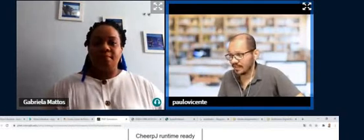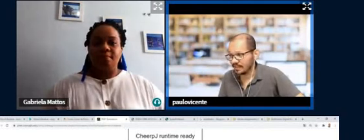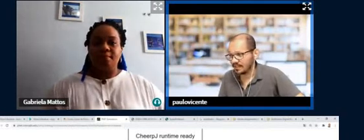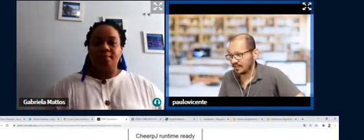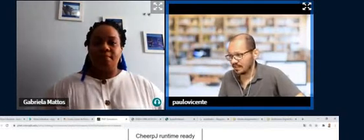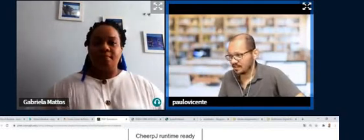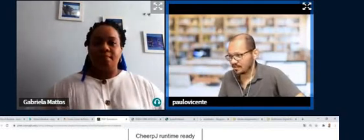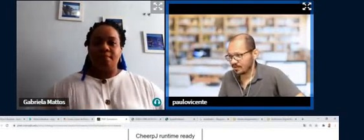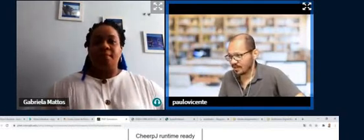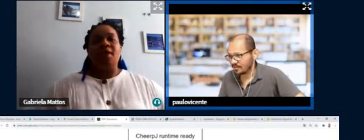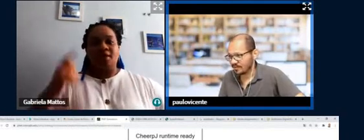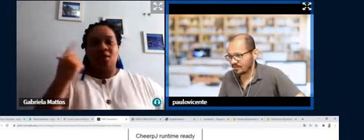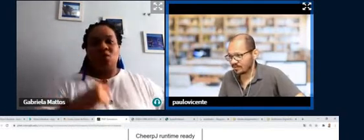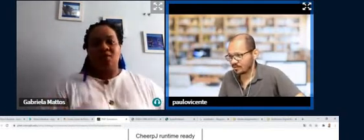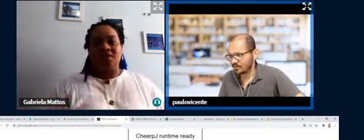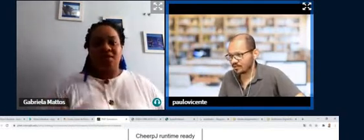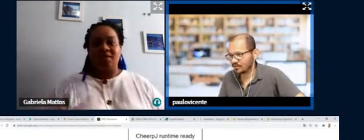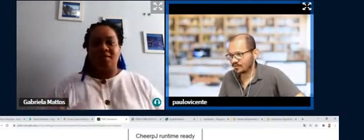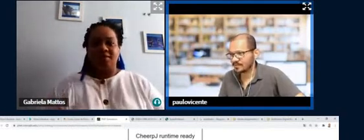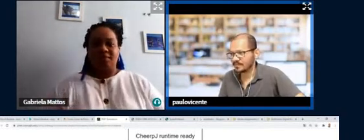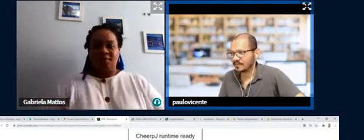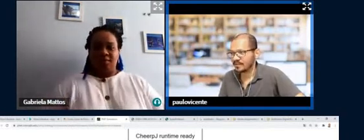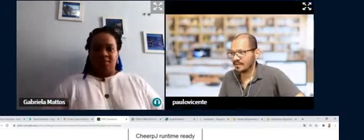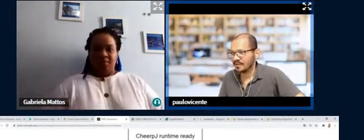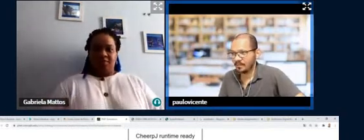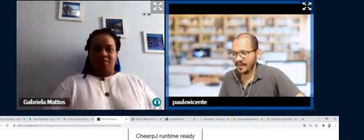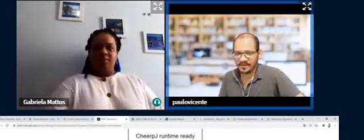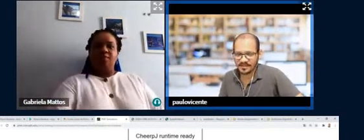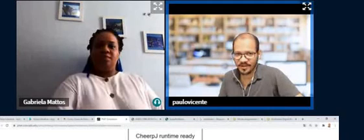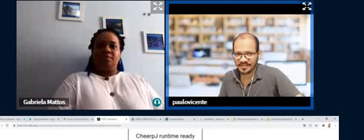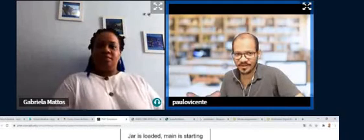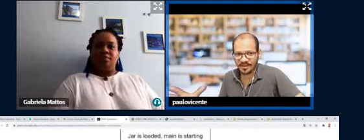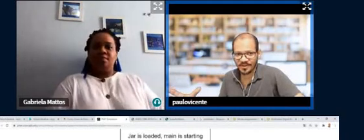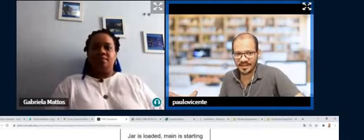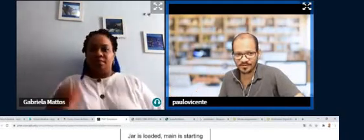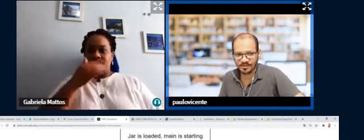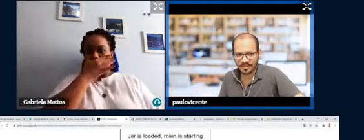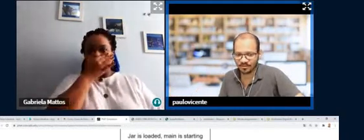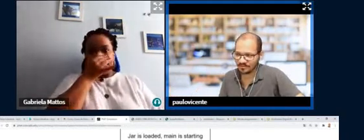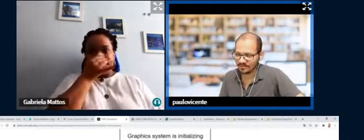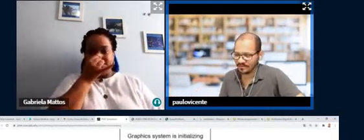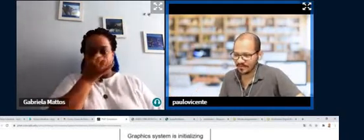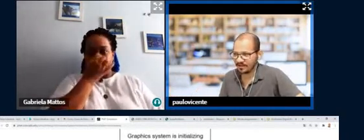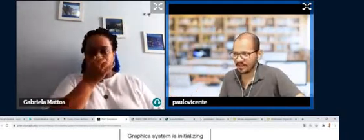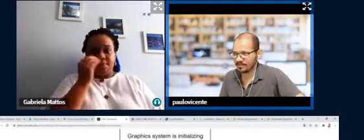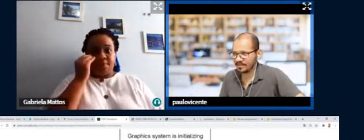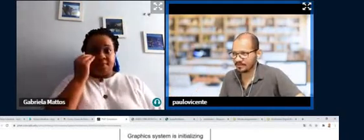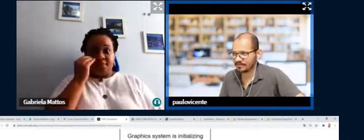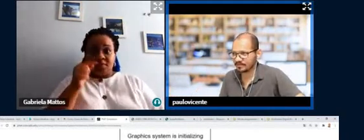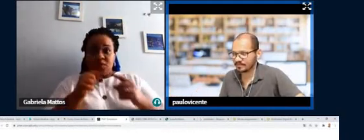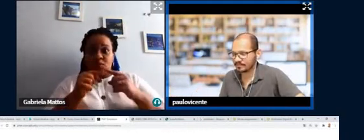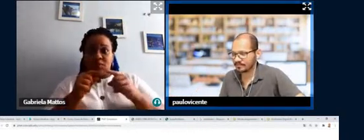navegador. Vai. Eles estão colocando um dispositivo e pegam uma simulação que não rodaria no computador para rodar